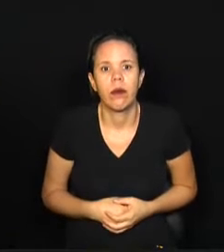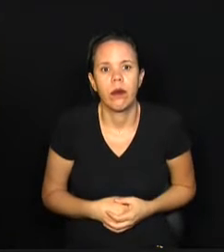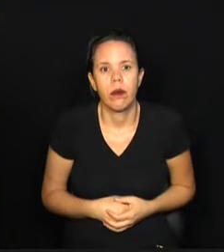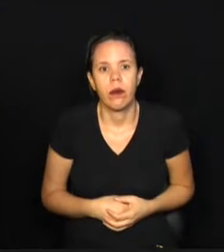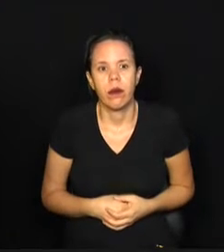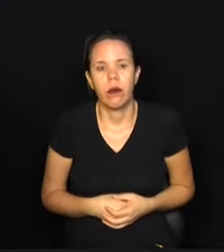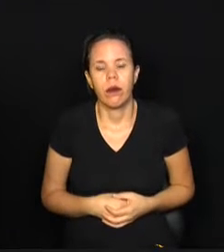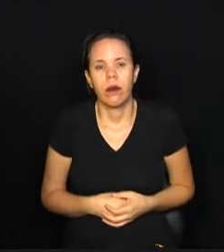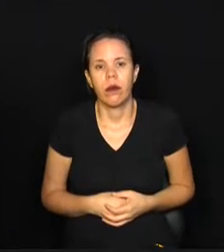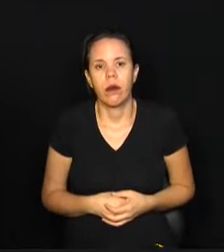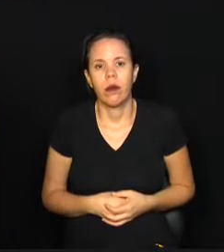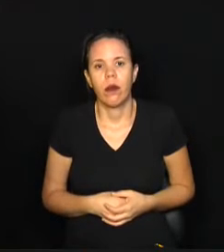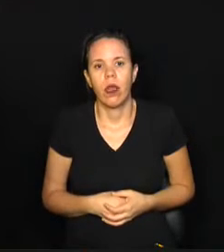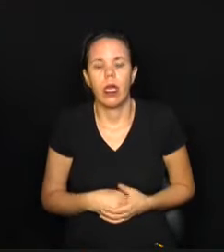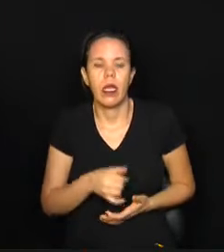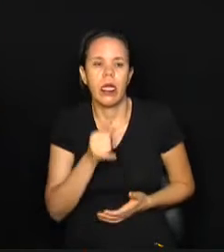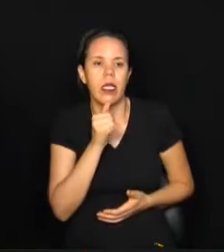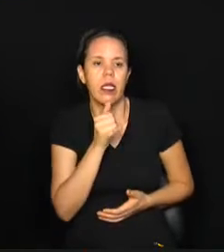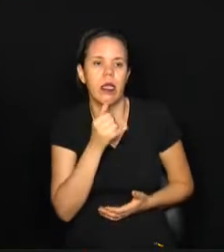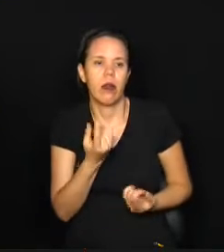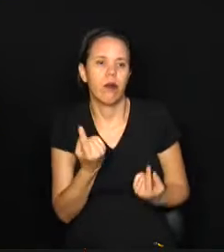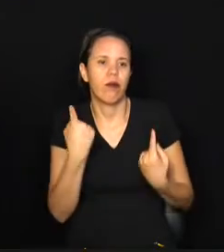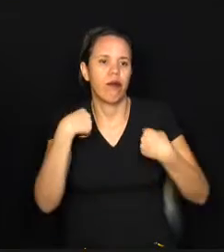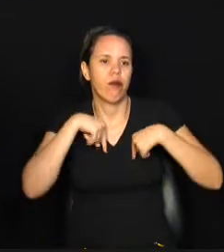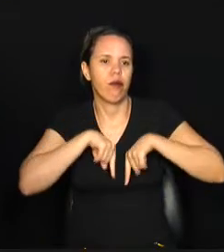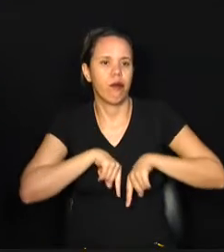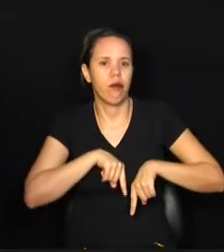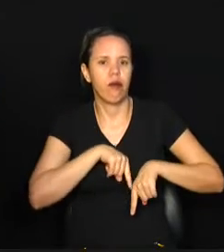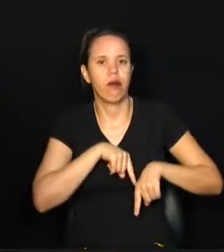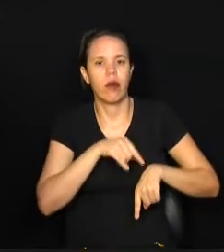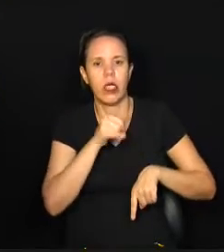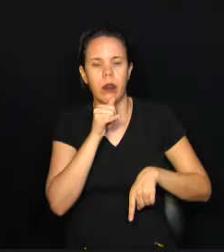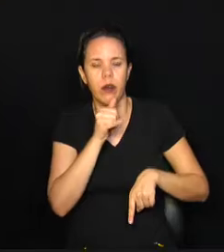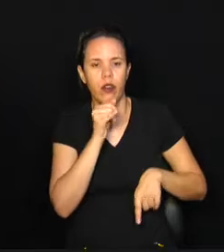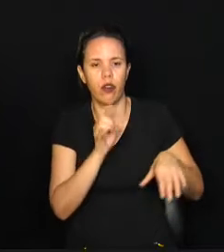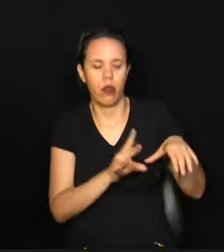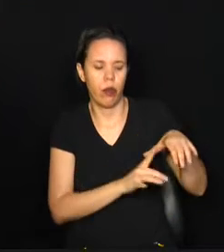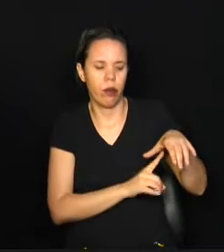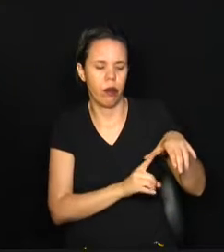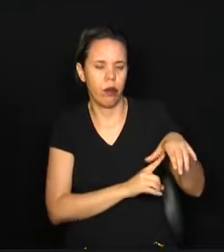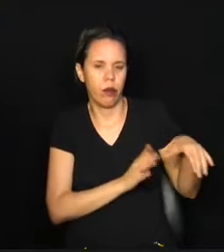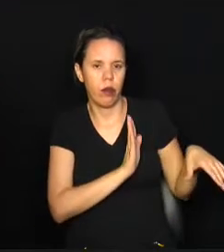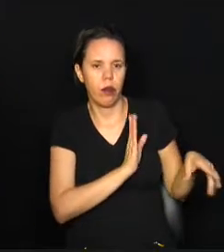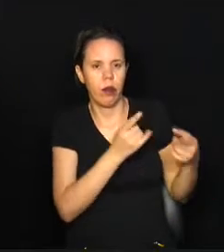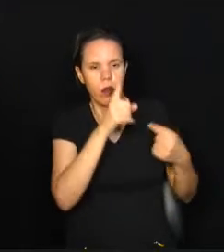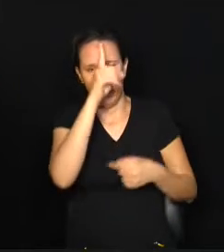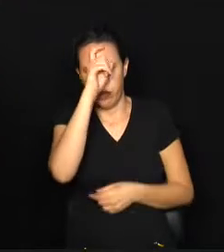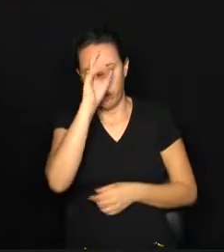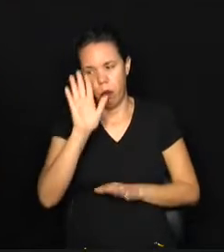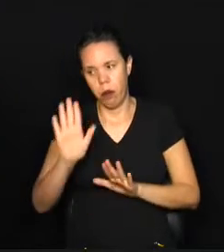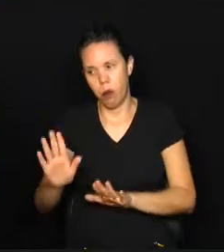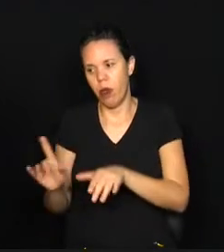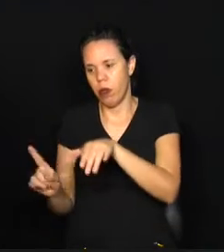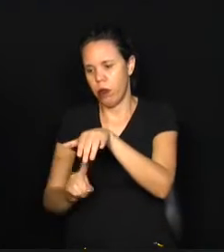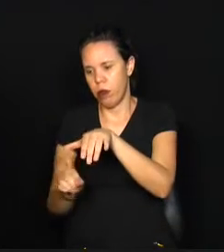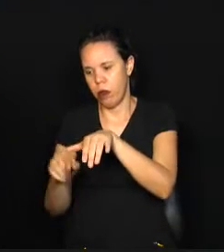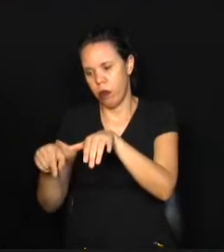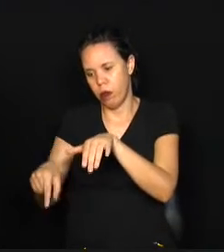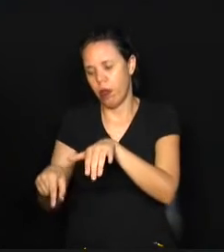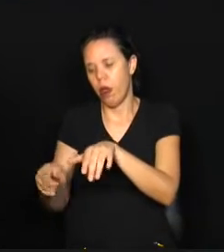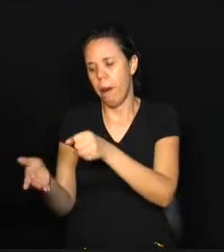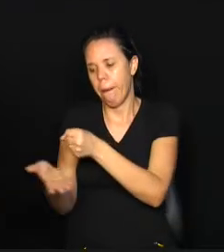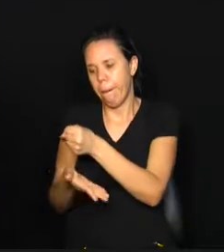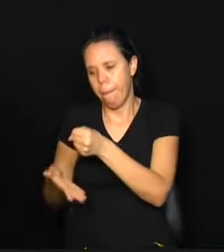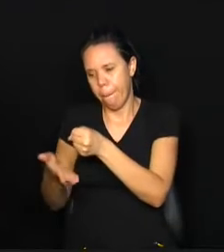da cardiologia em si é só em clínica e hospital. Então, quer dizer, no consultório é um equipamento